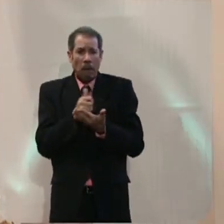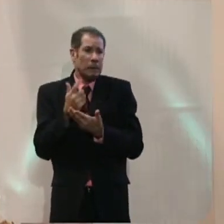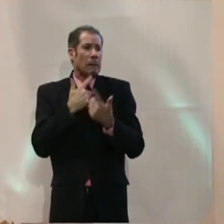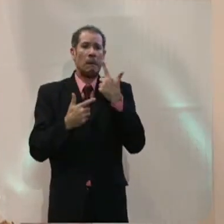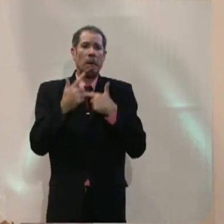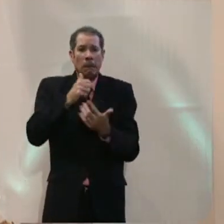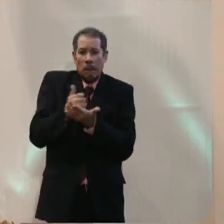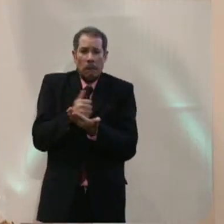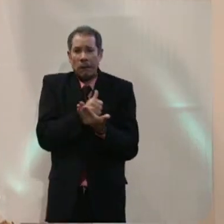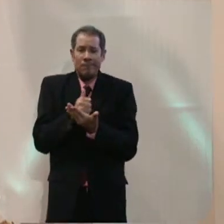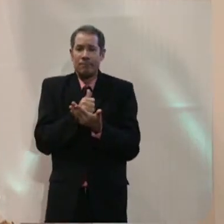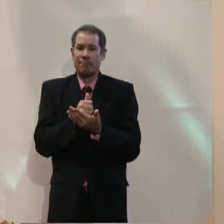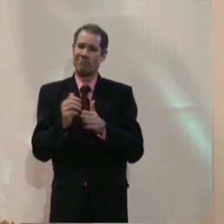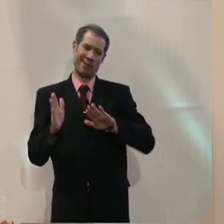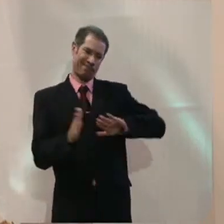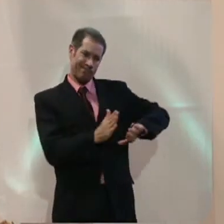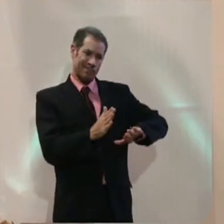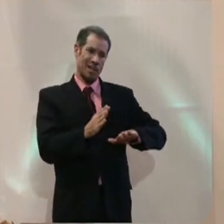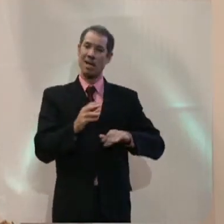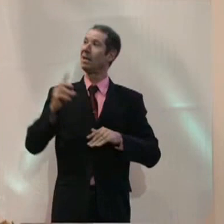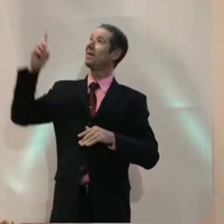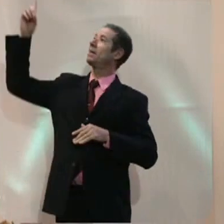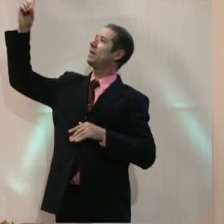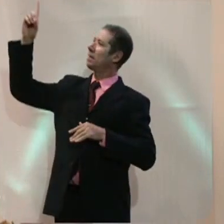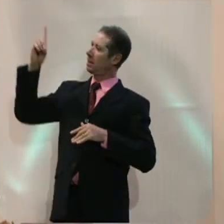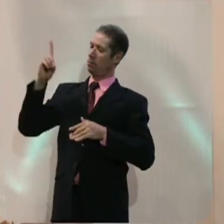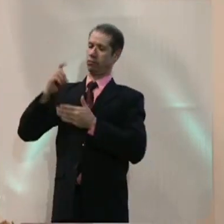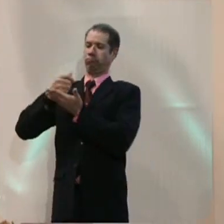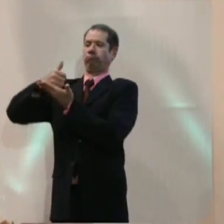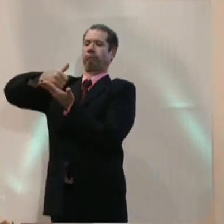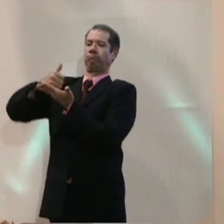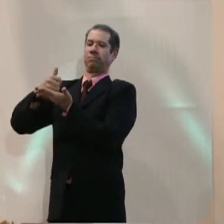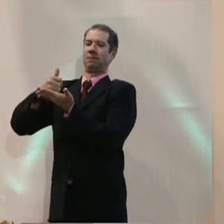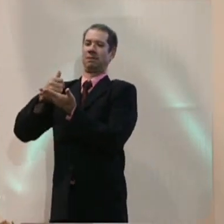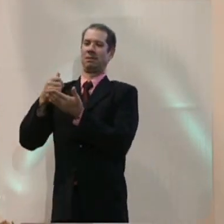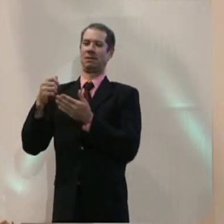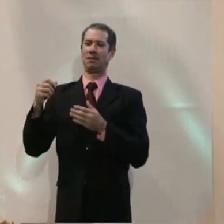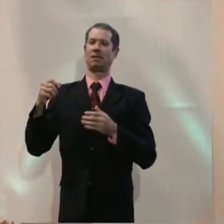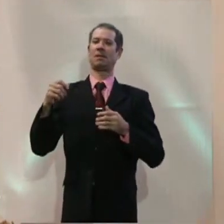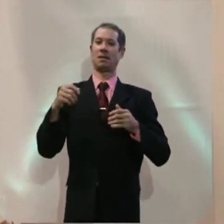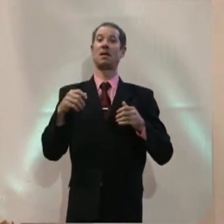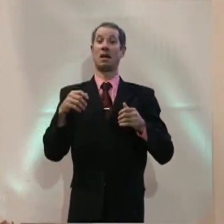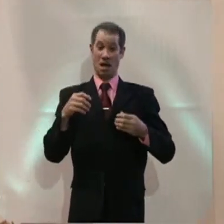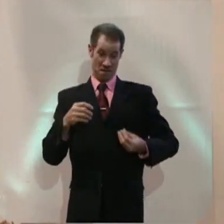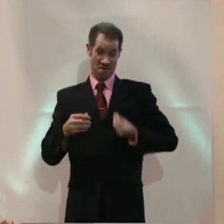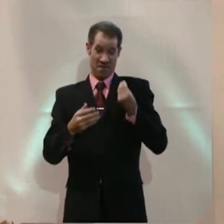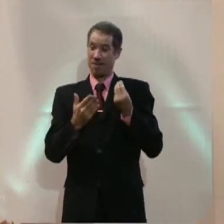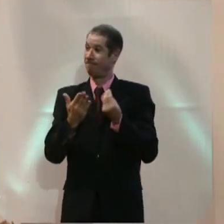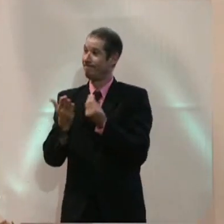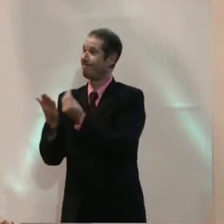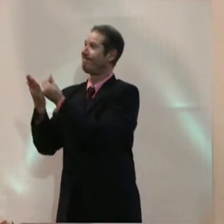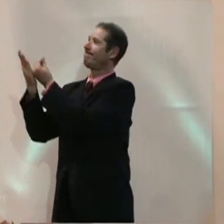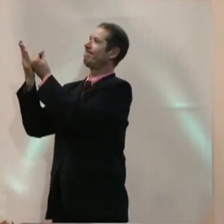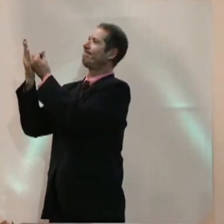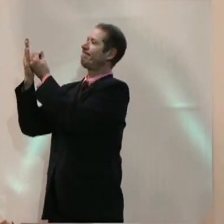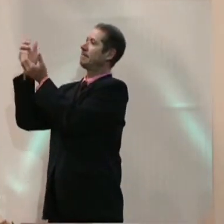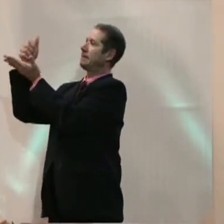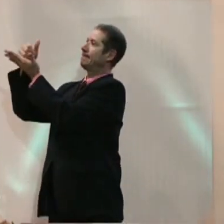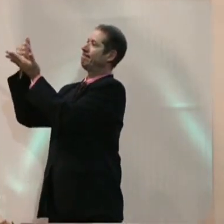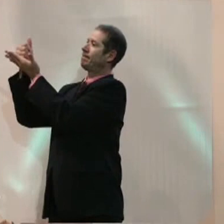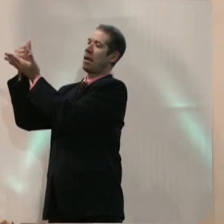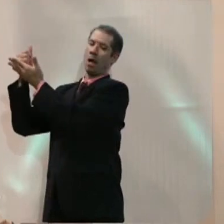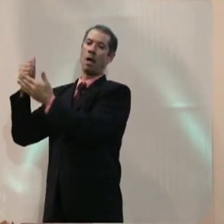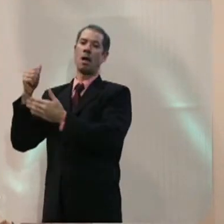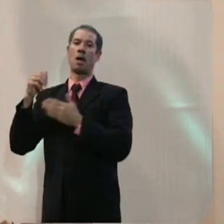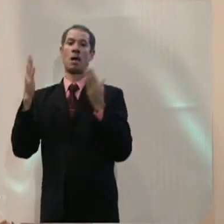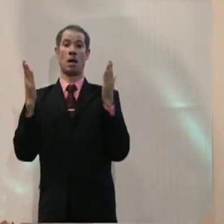gente confiar que Deus está no controle. E a gente se coloca na mão dele. Então eu vou desafiar você. Nós vamos agora,